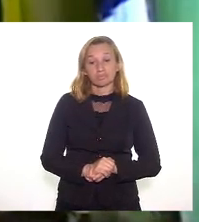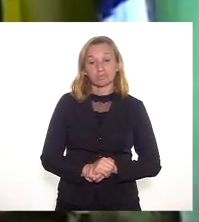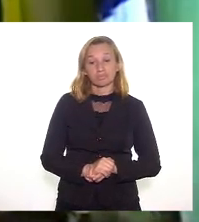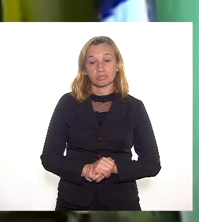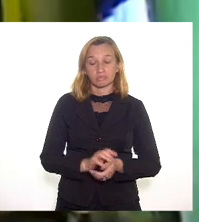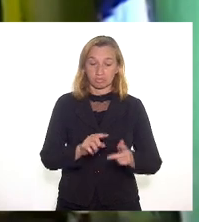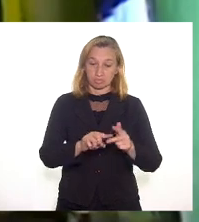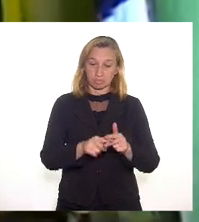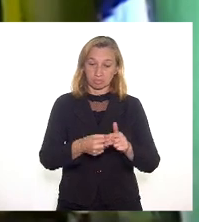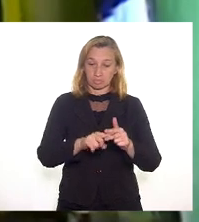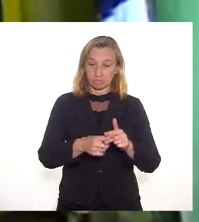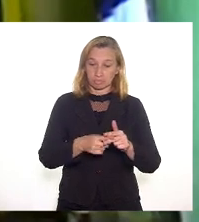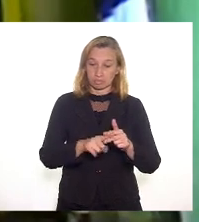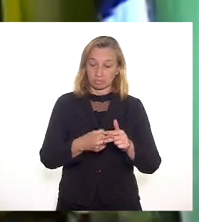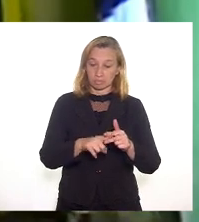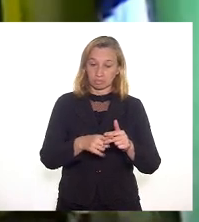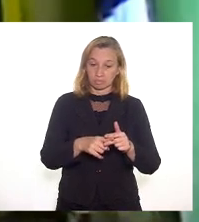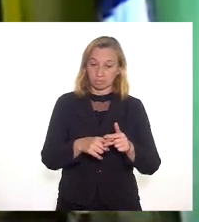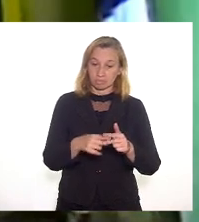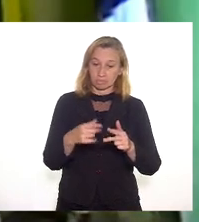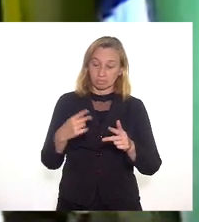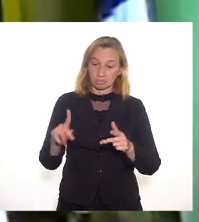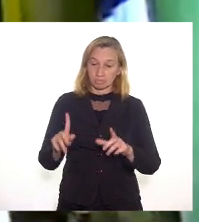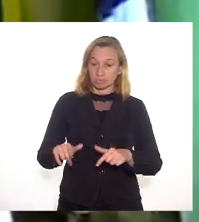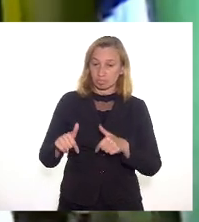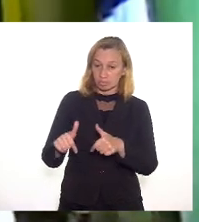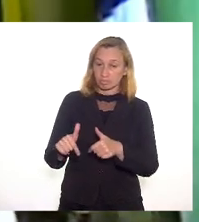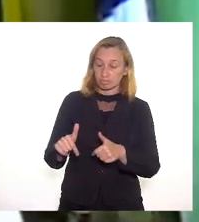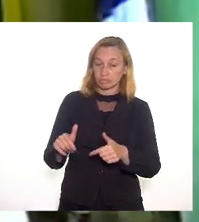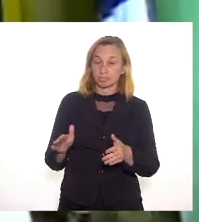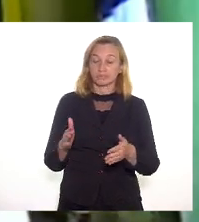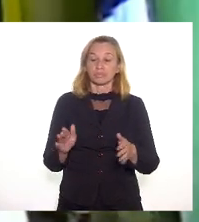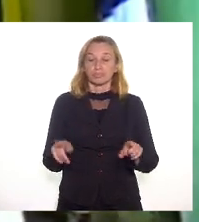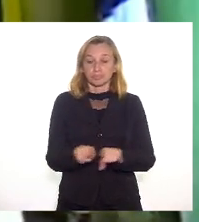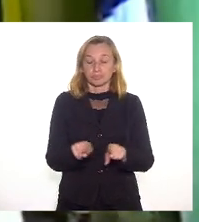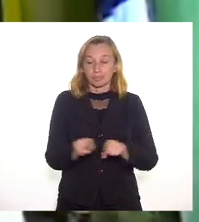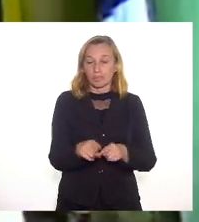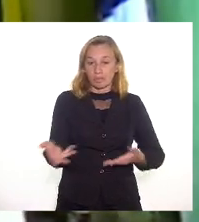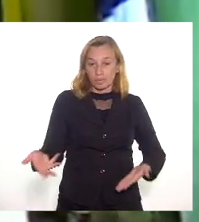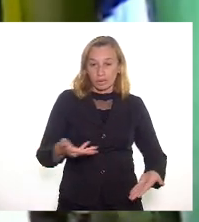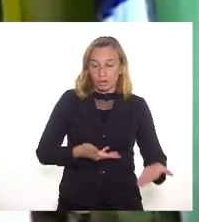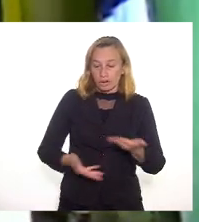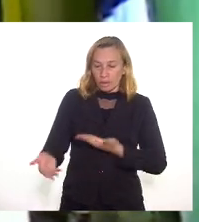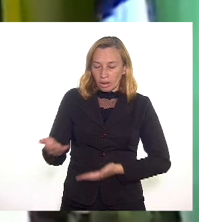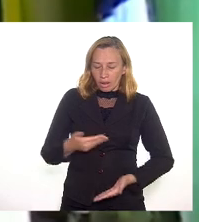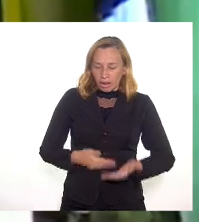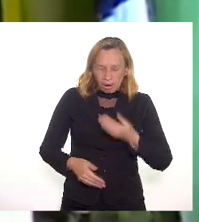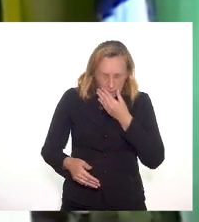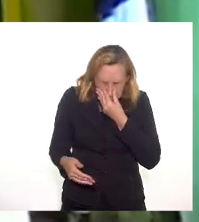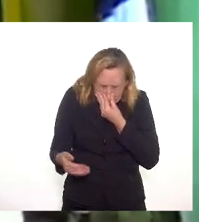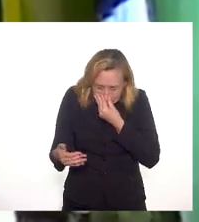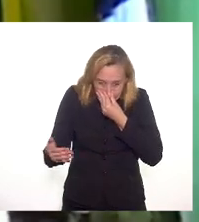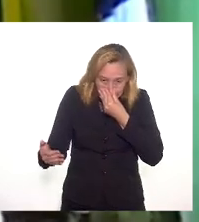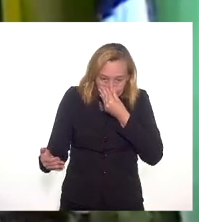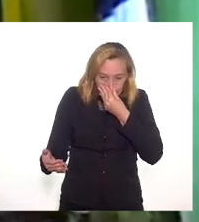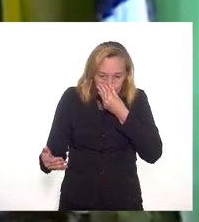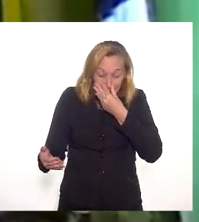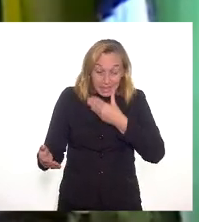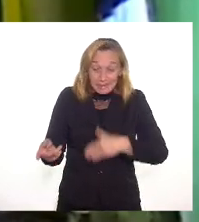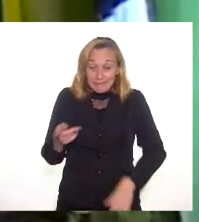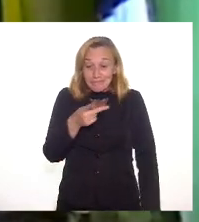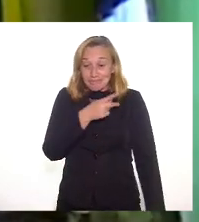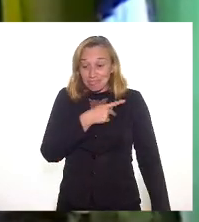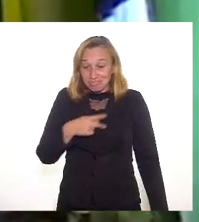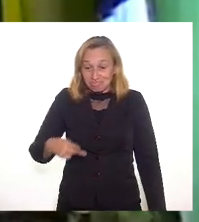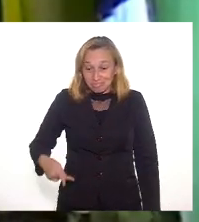ajustando seus atos em parceria com o presidente do nosso parlamento, que é o